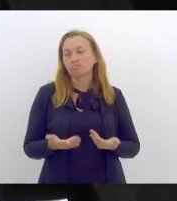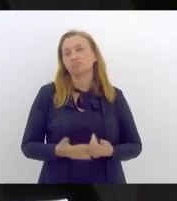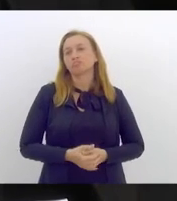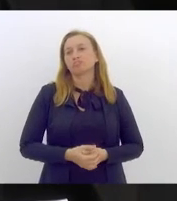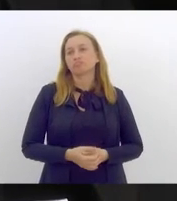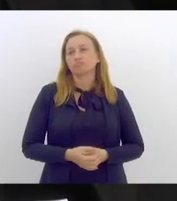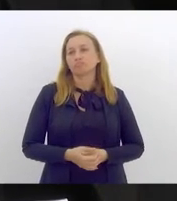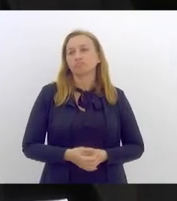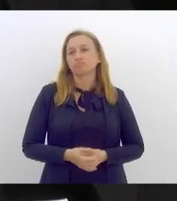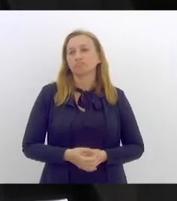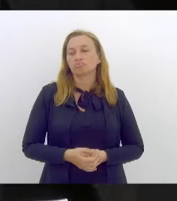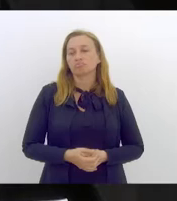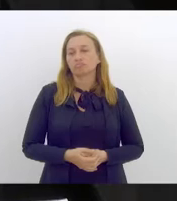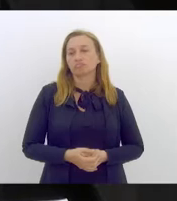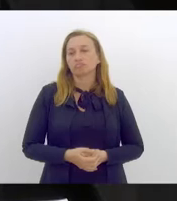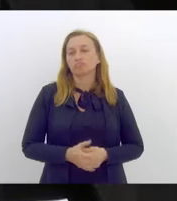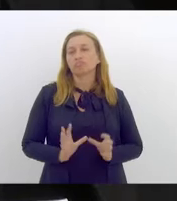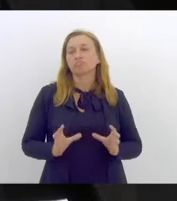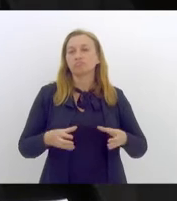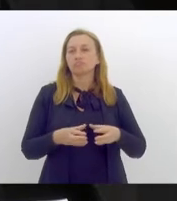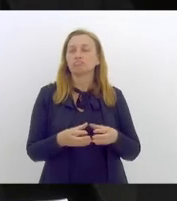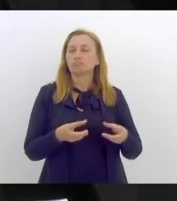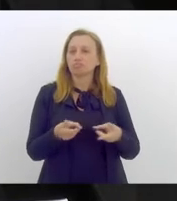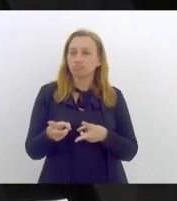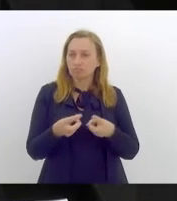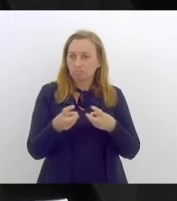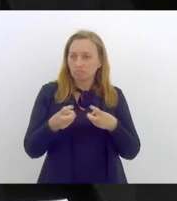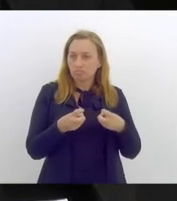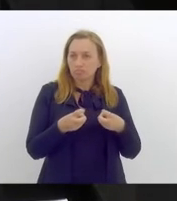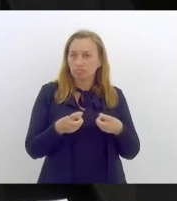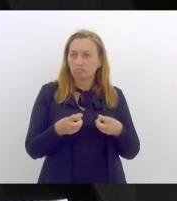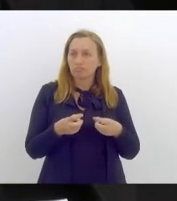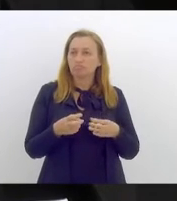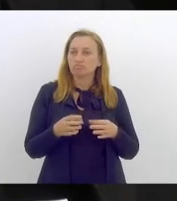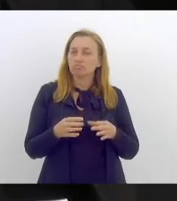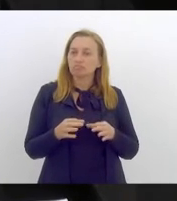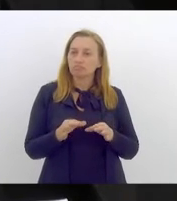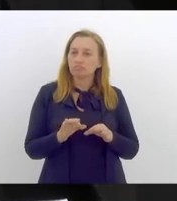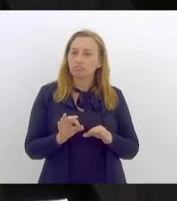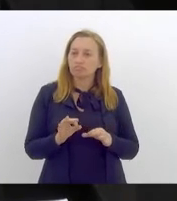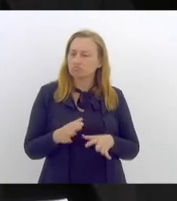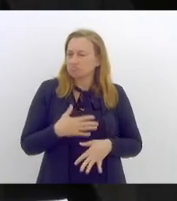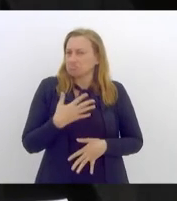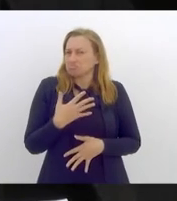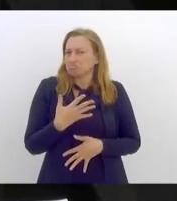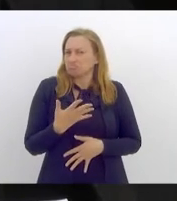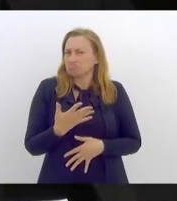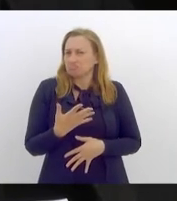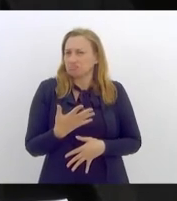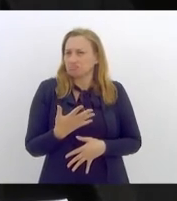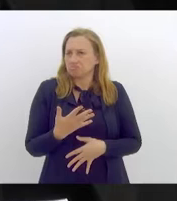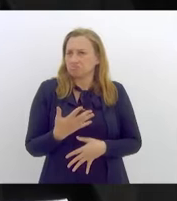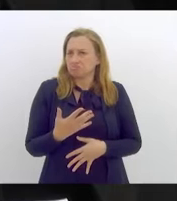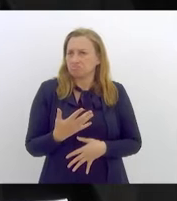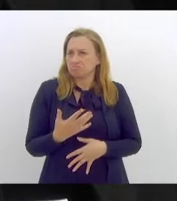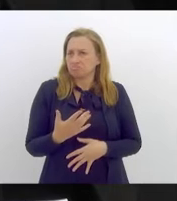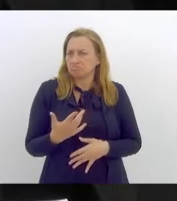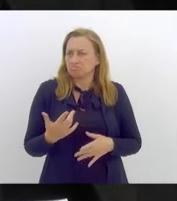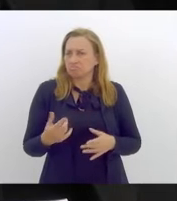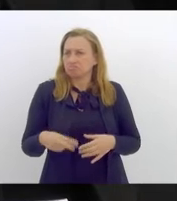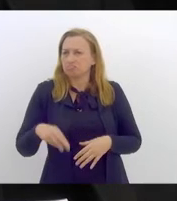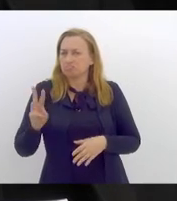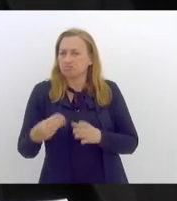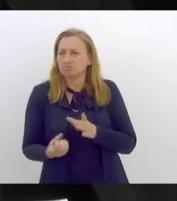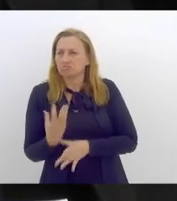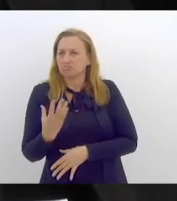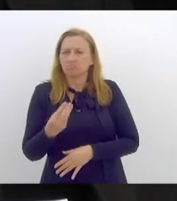fazer esse conjunto de observações, ainda um pouco mal arrumadas, que não me surpreendem, vinda de onde vem, porque,